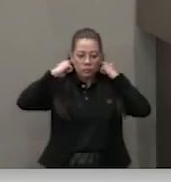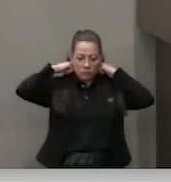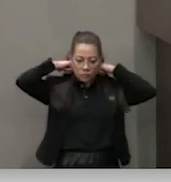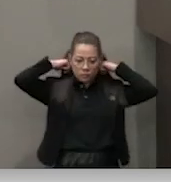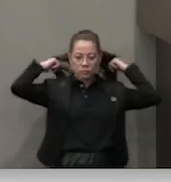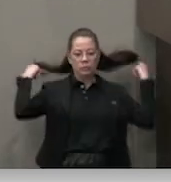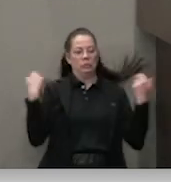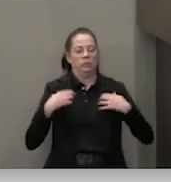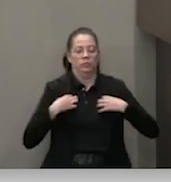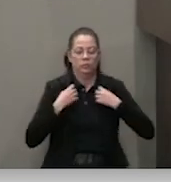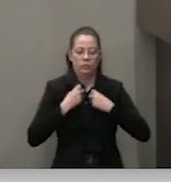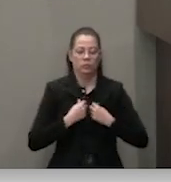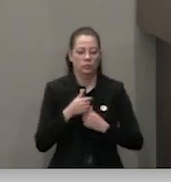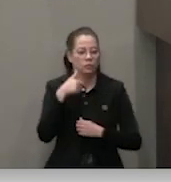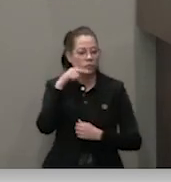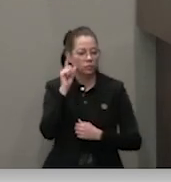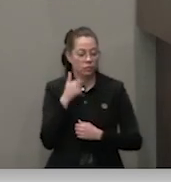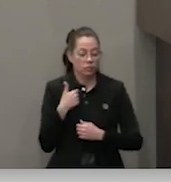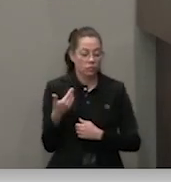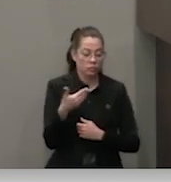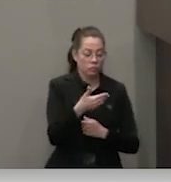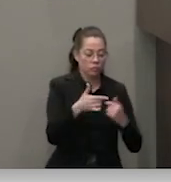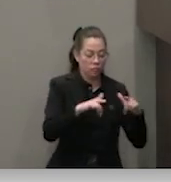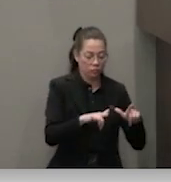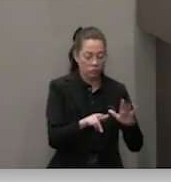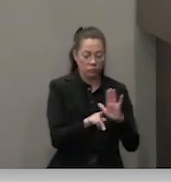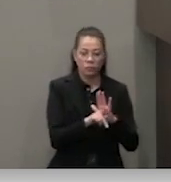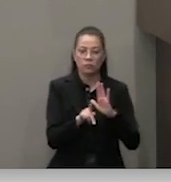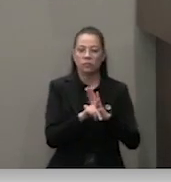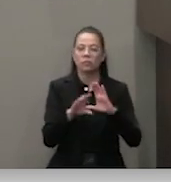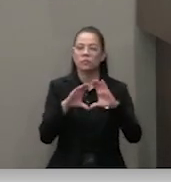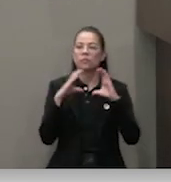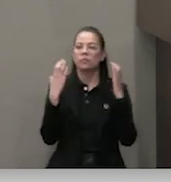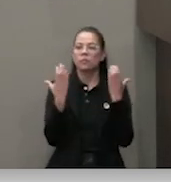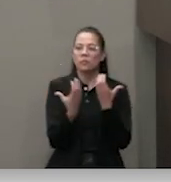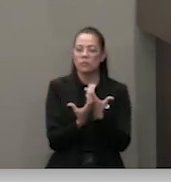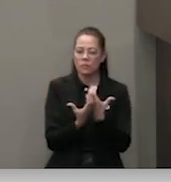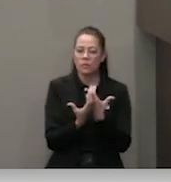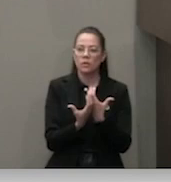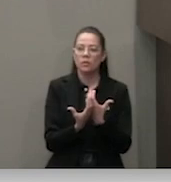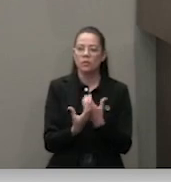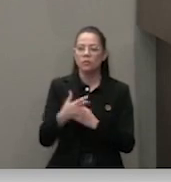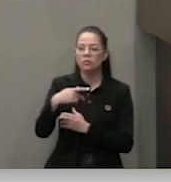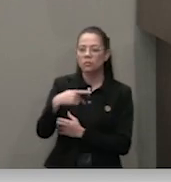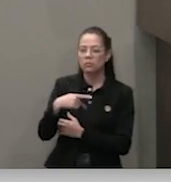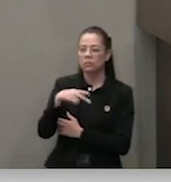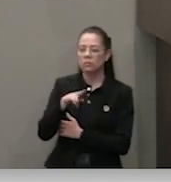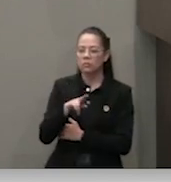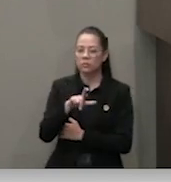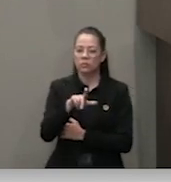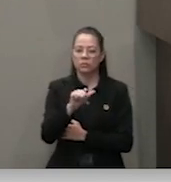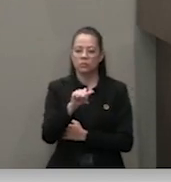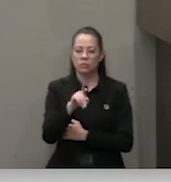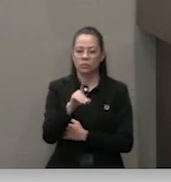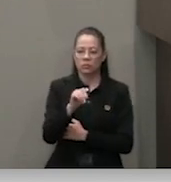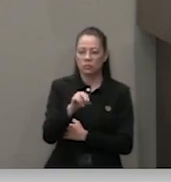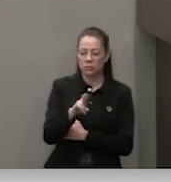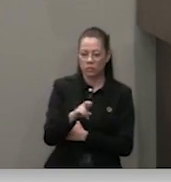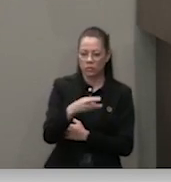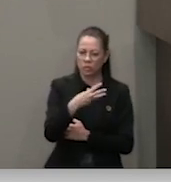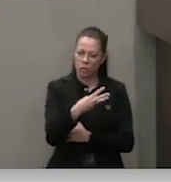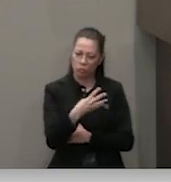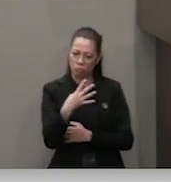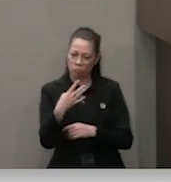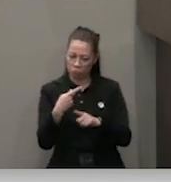ontem fui lá para pros lados da comunidade de pulador acho que é a terceira ou quarta